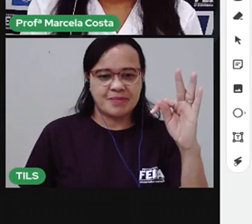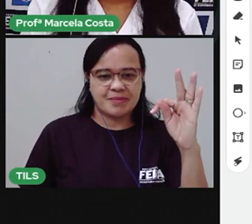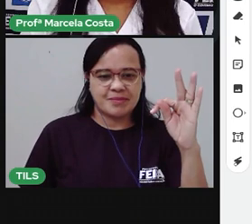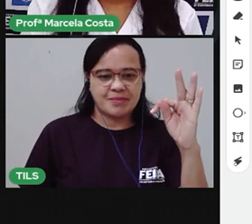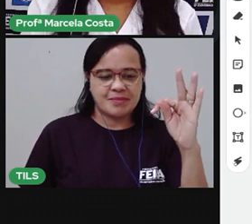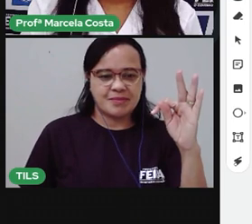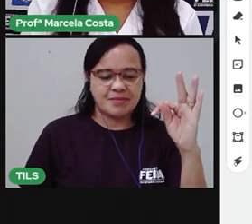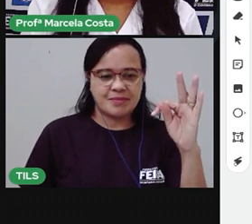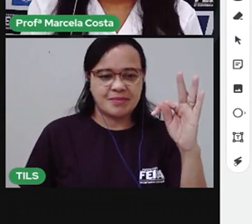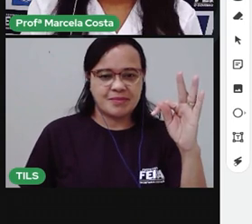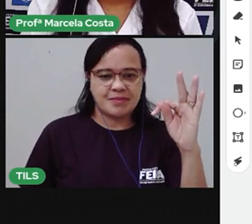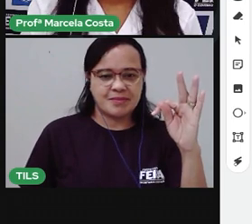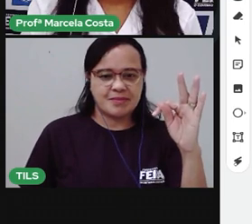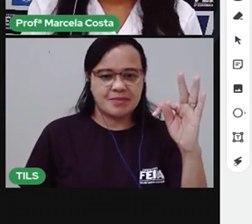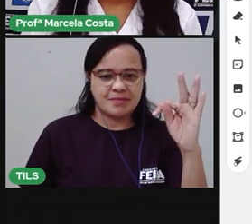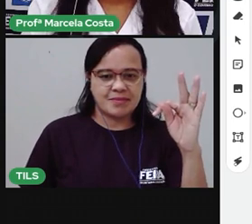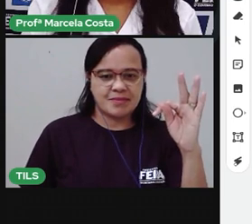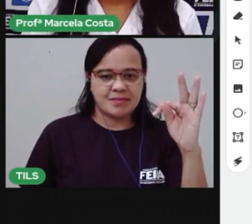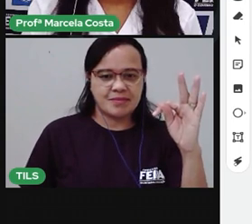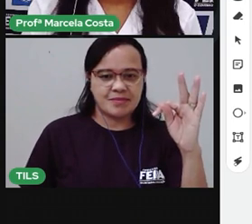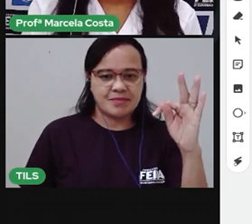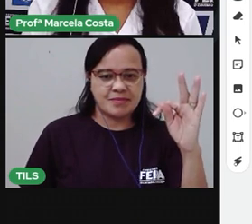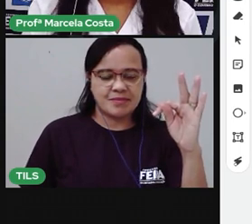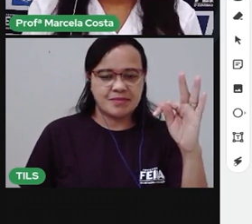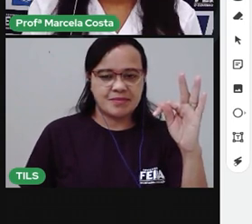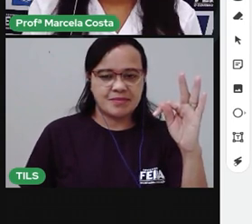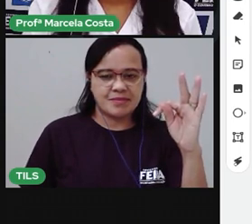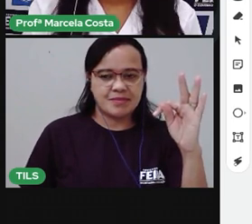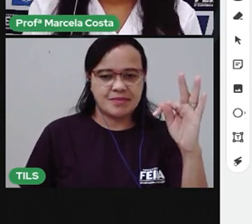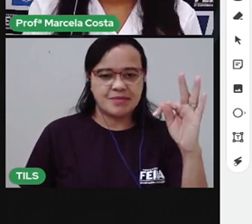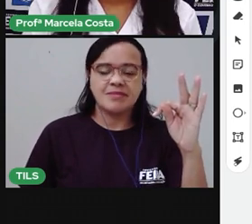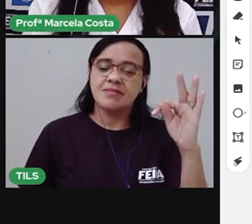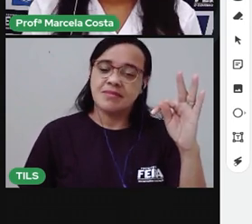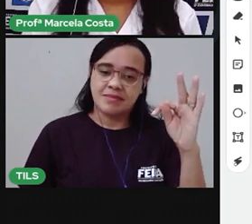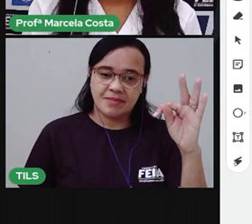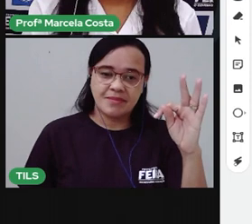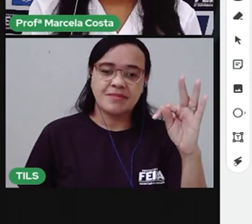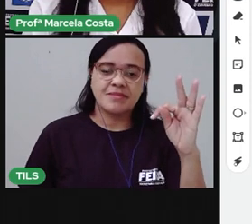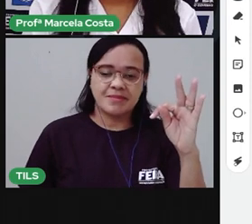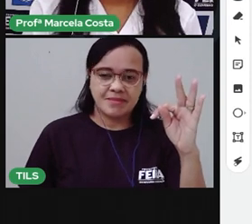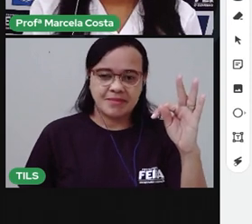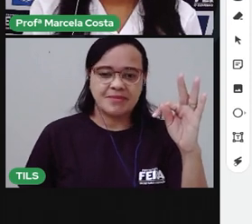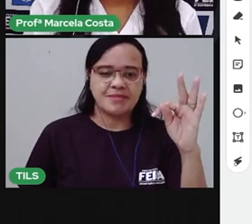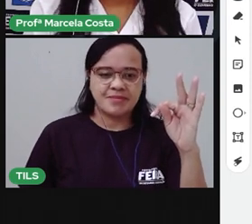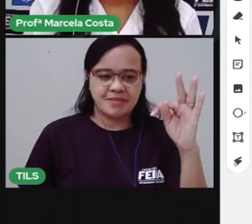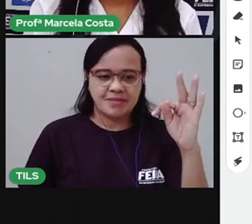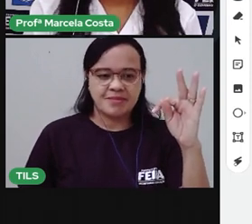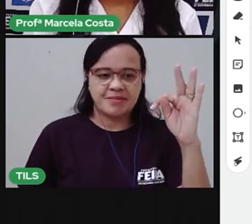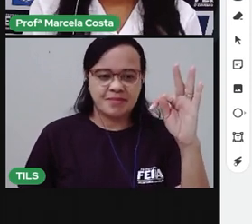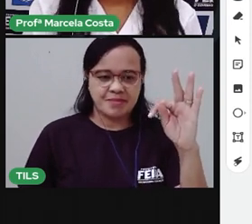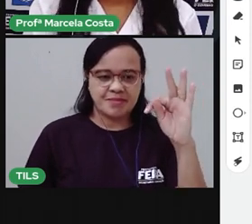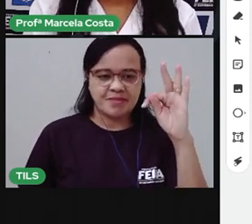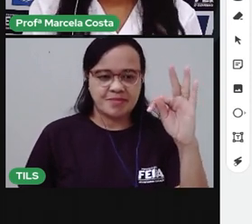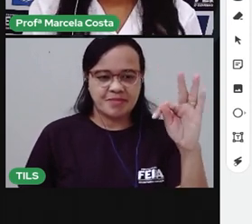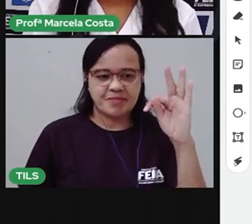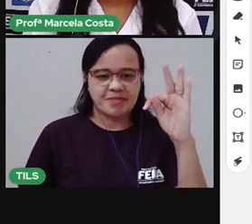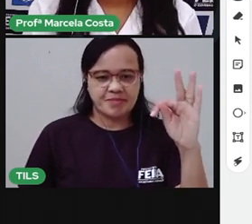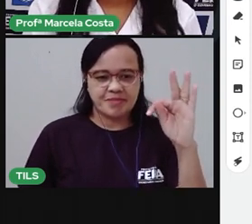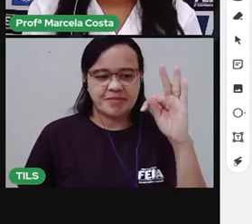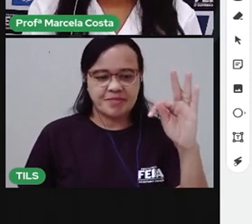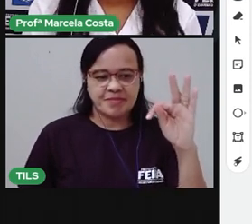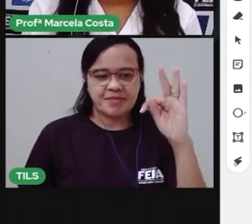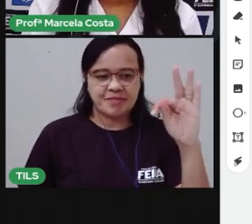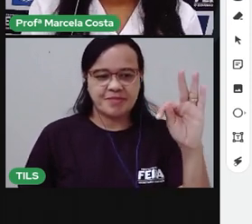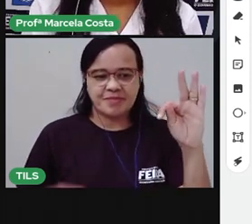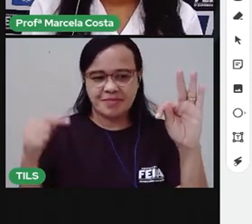e para fazer a letra t e outra que ensina o rappi no traçado reto temos a